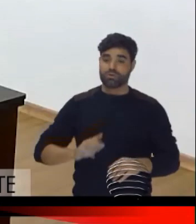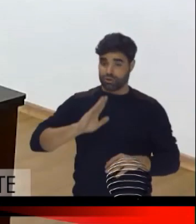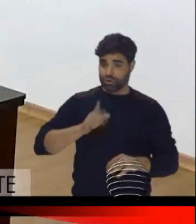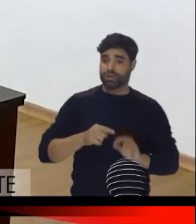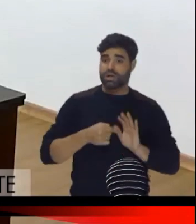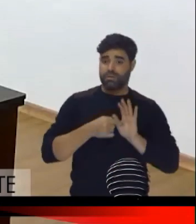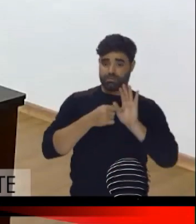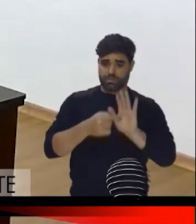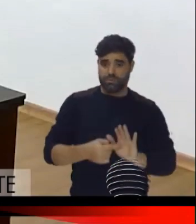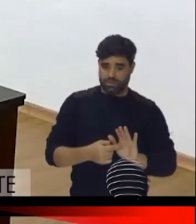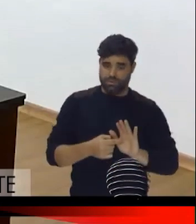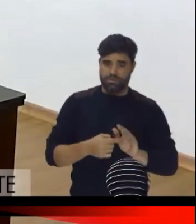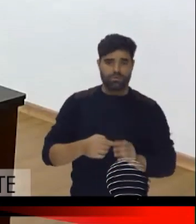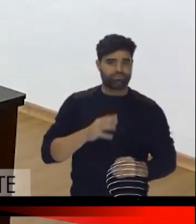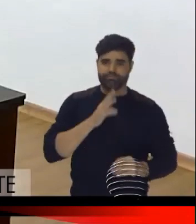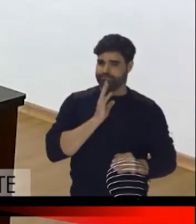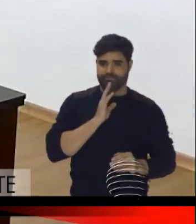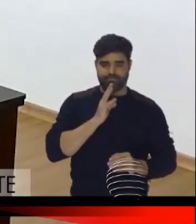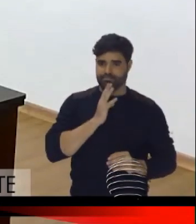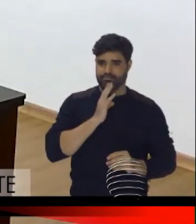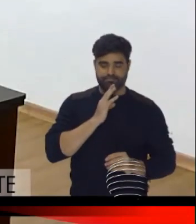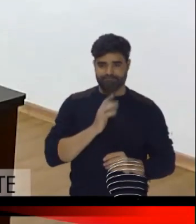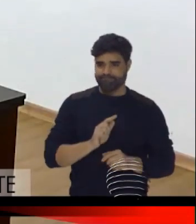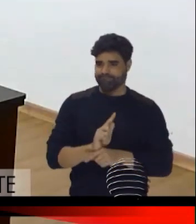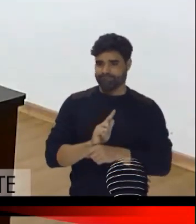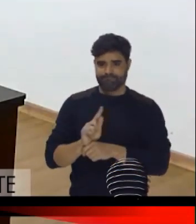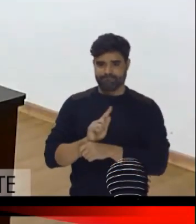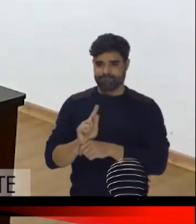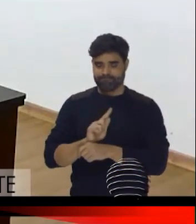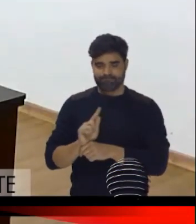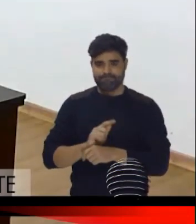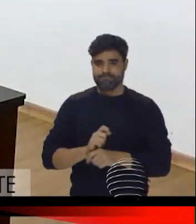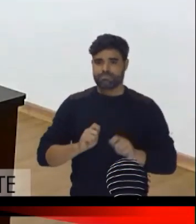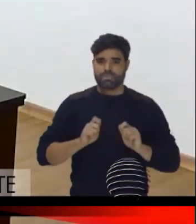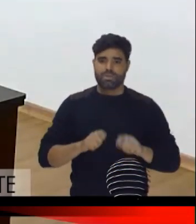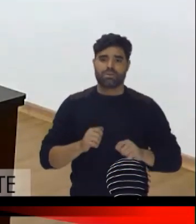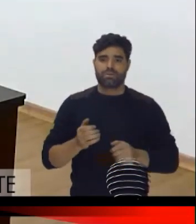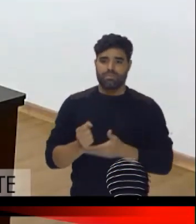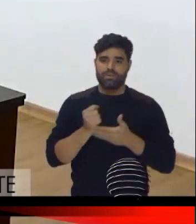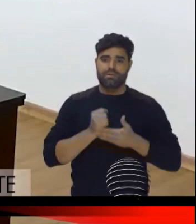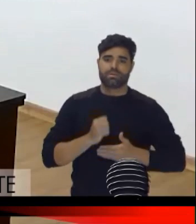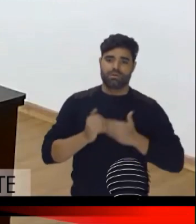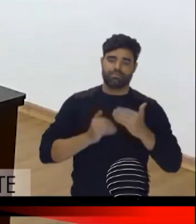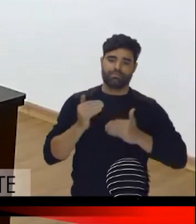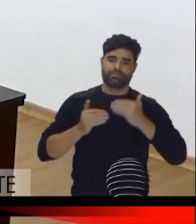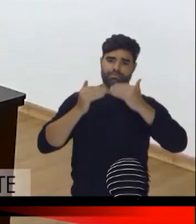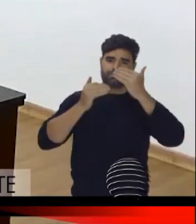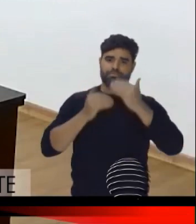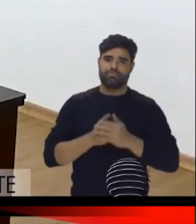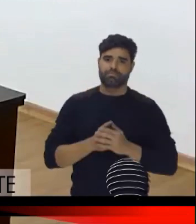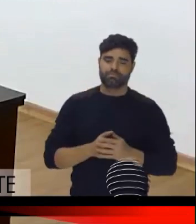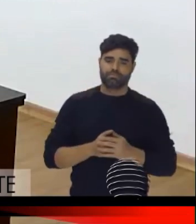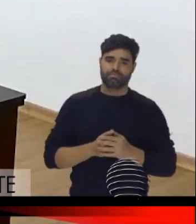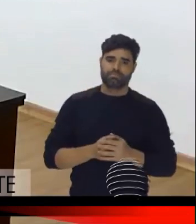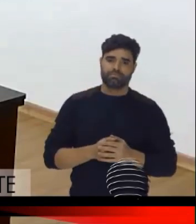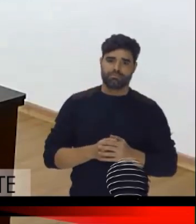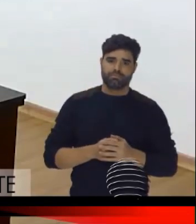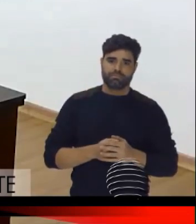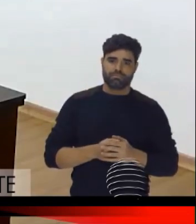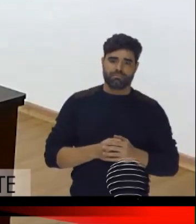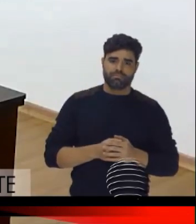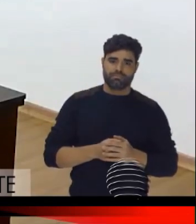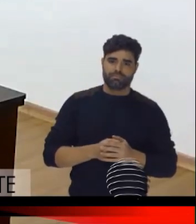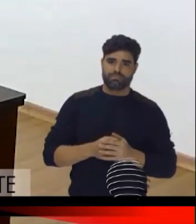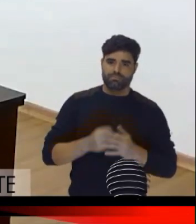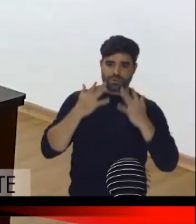demonstrou desconhecimento de gestão e incapacidade de trazer o desenvolvimento que os prudentinos merecem à nossa